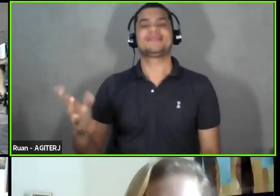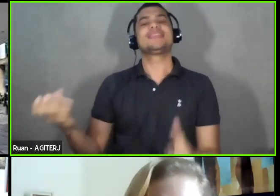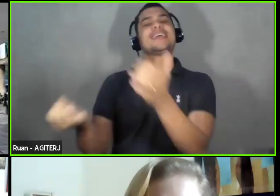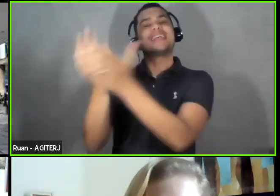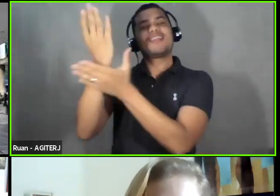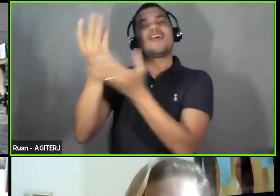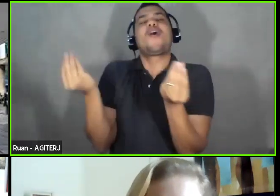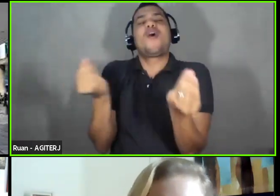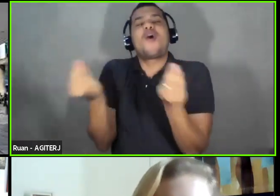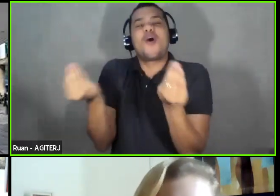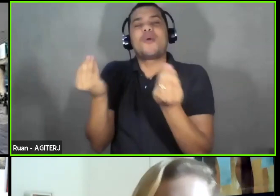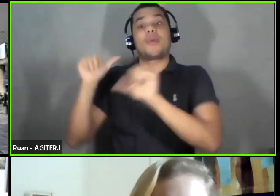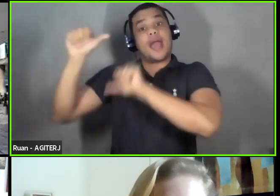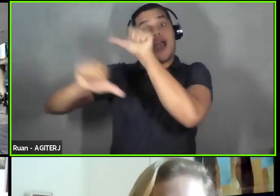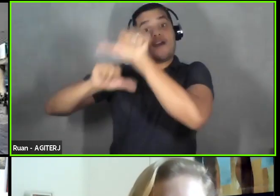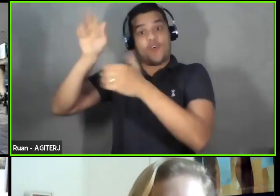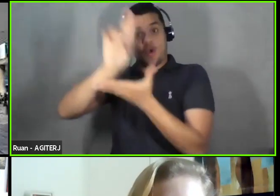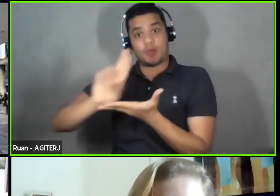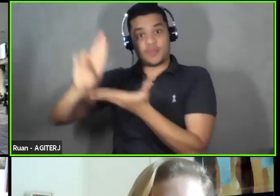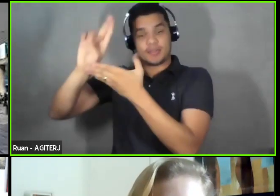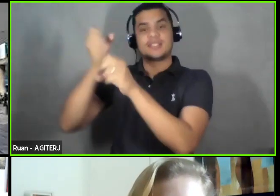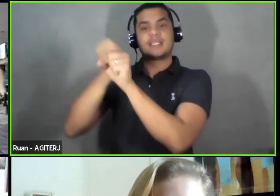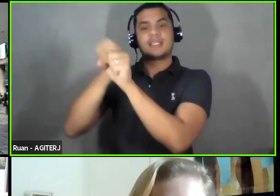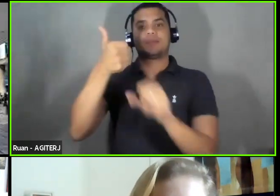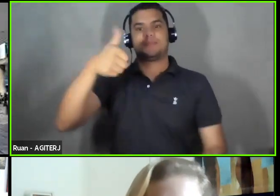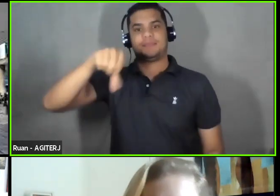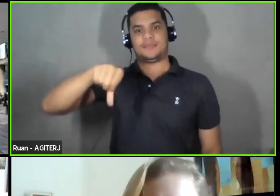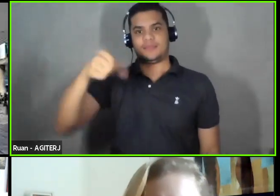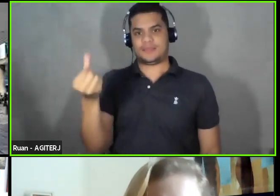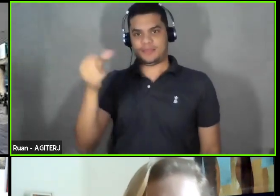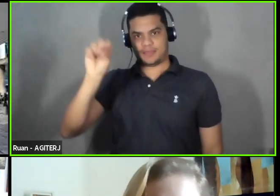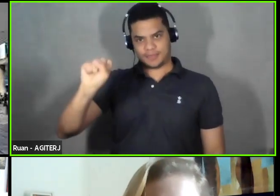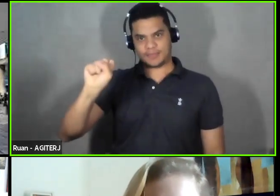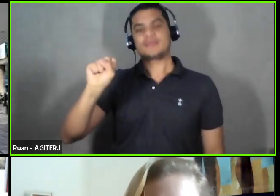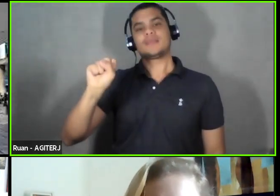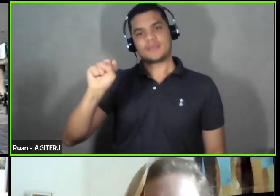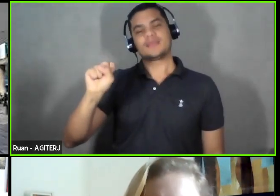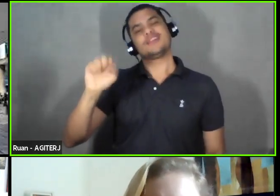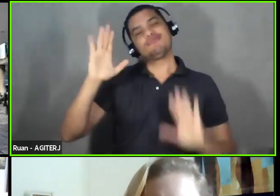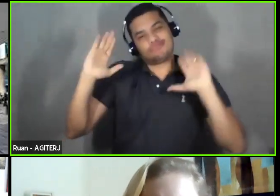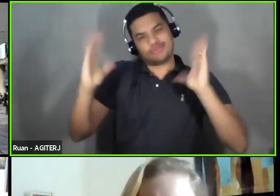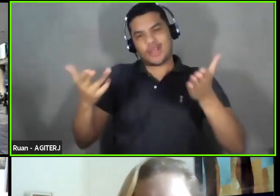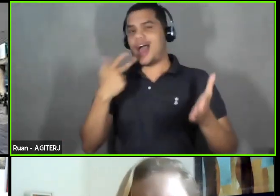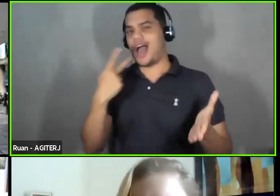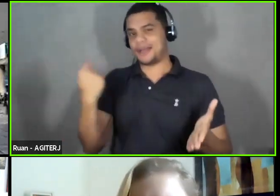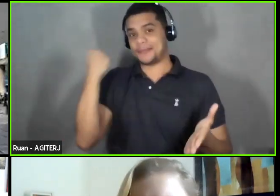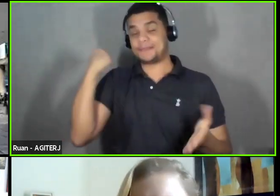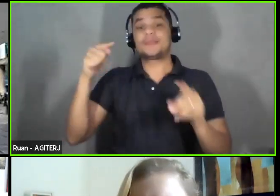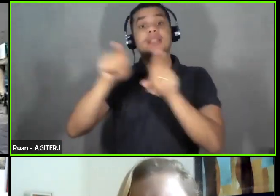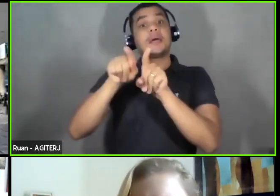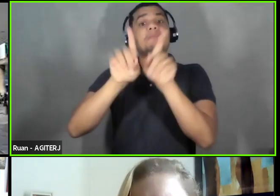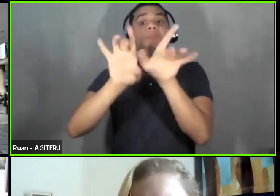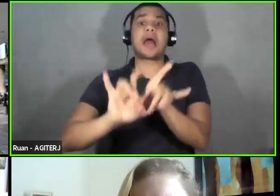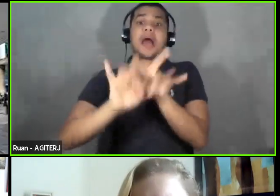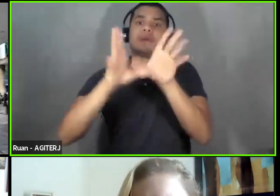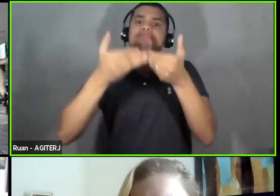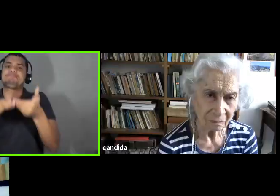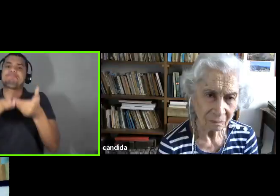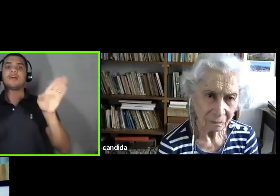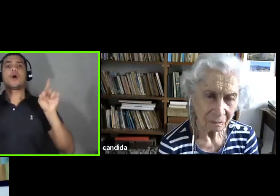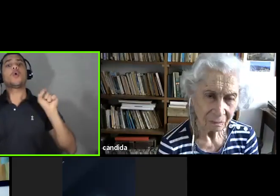da reforma universitária de 1968, como eu comentei, que autorizou a abertura